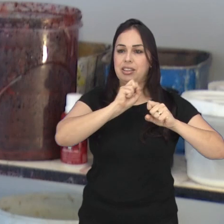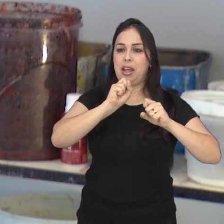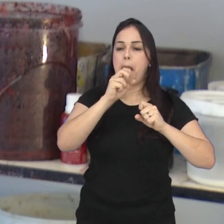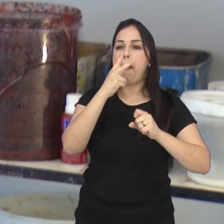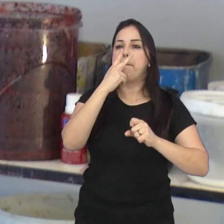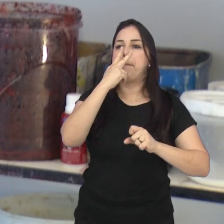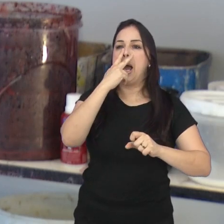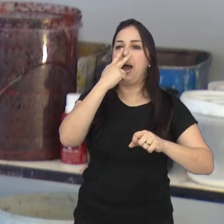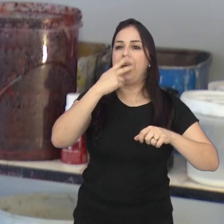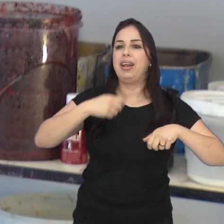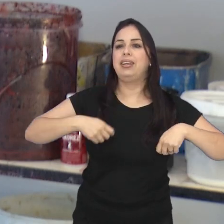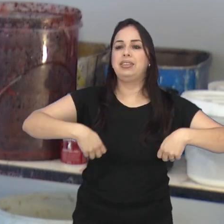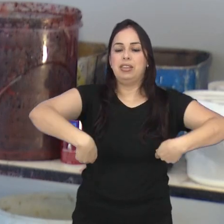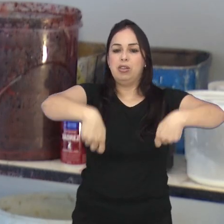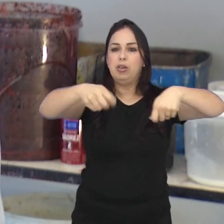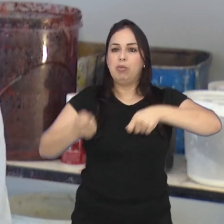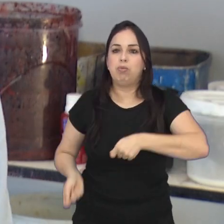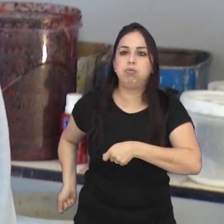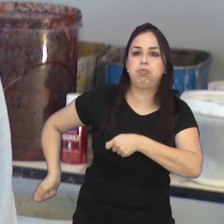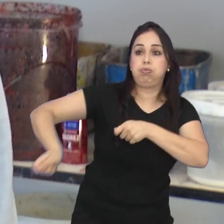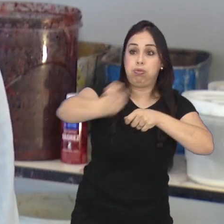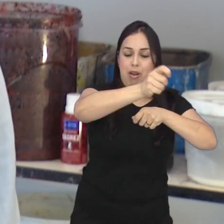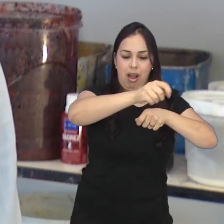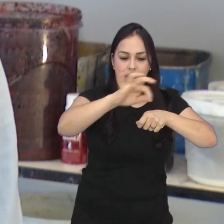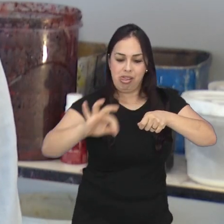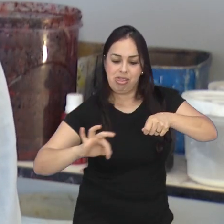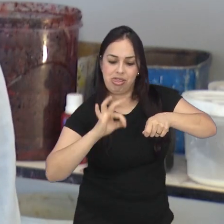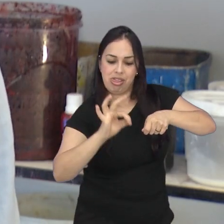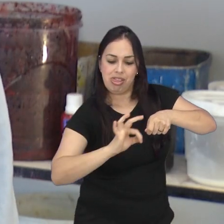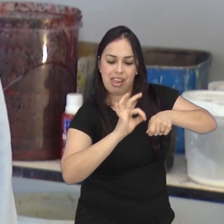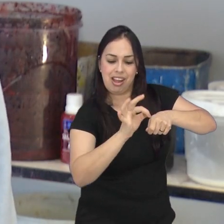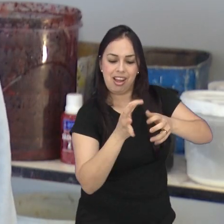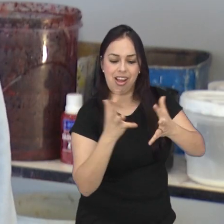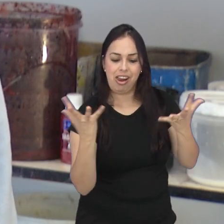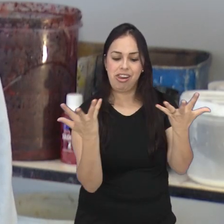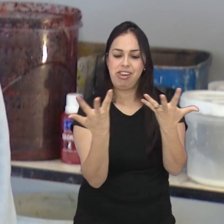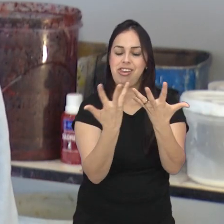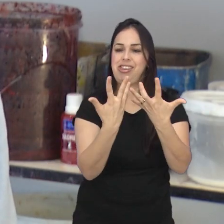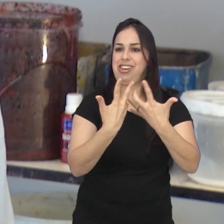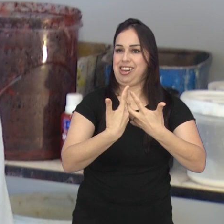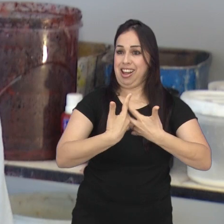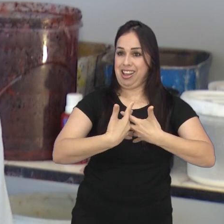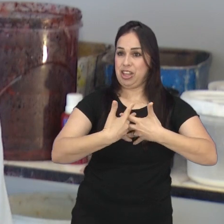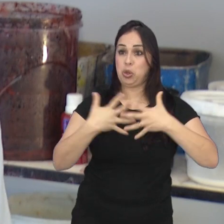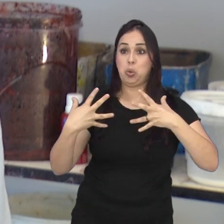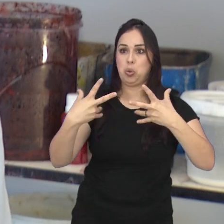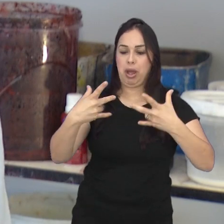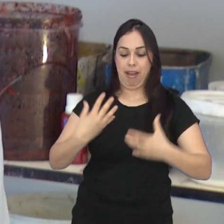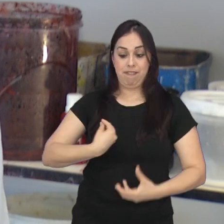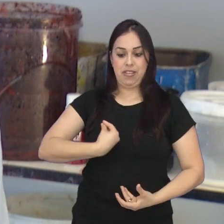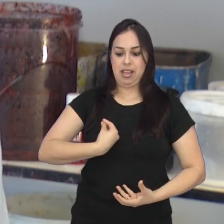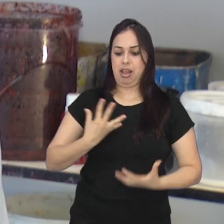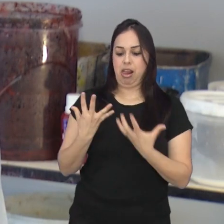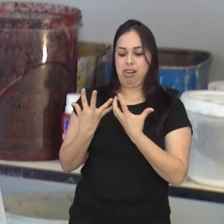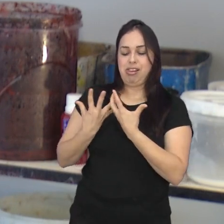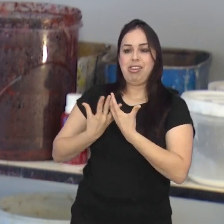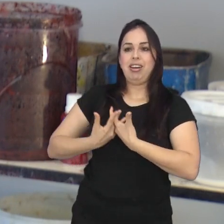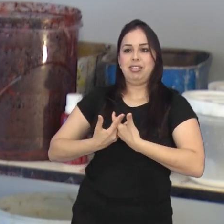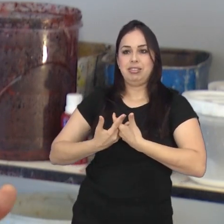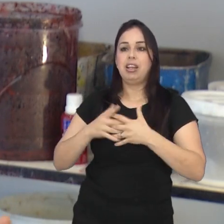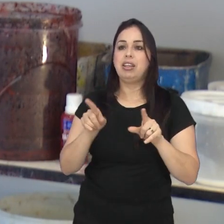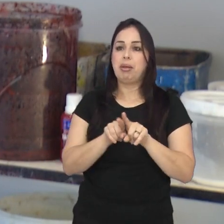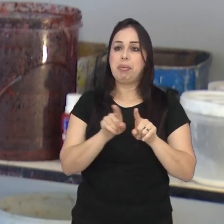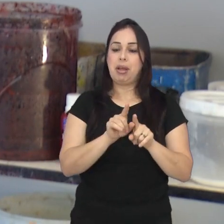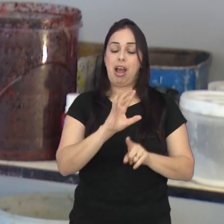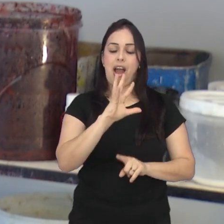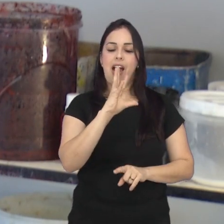é uma rede, né? Eu acho que as coisas estão, na vida da gente, as coisas estão todas interligadas, né? Não existe agora você